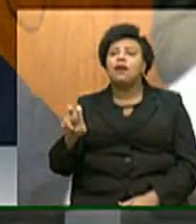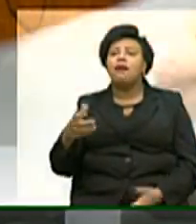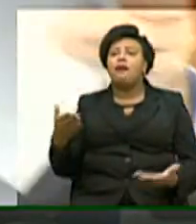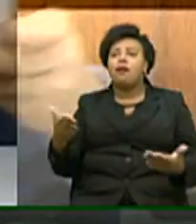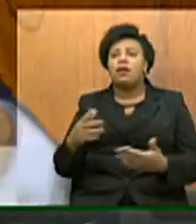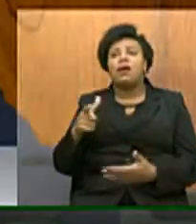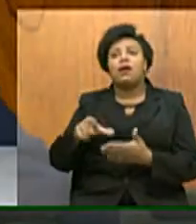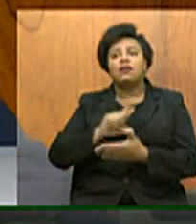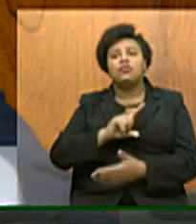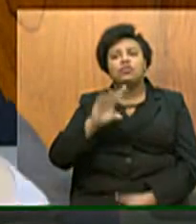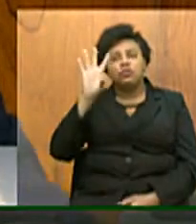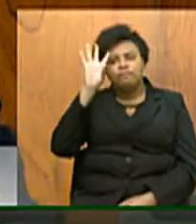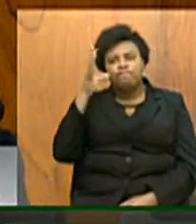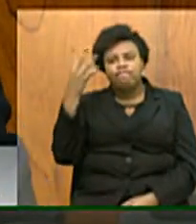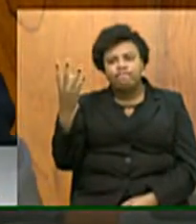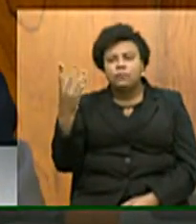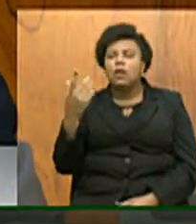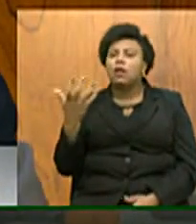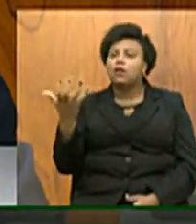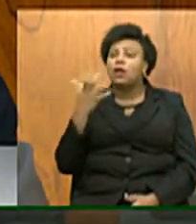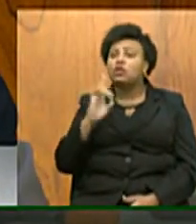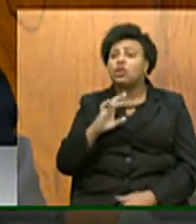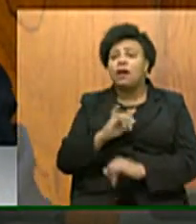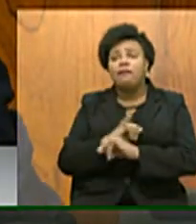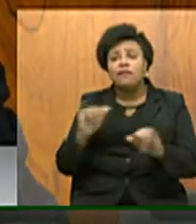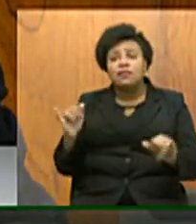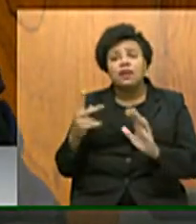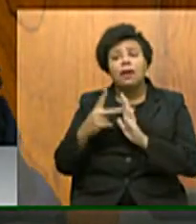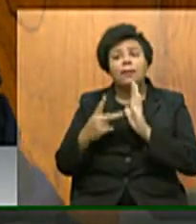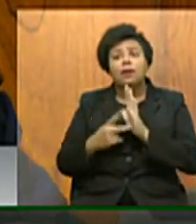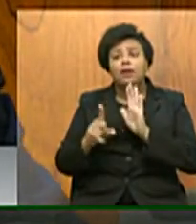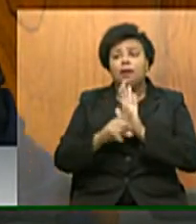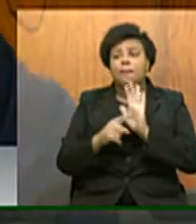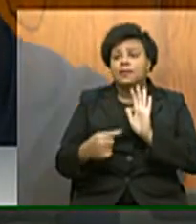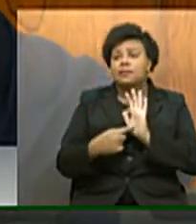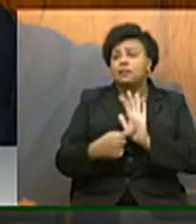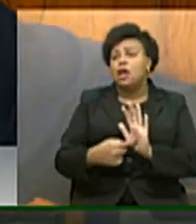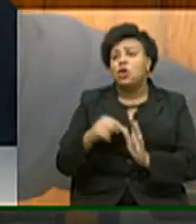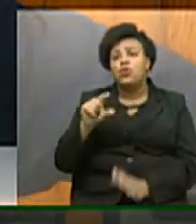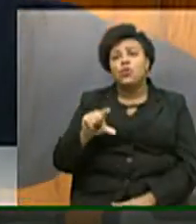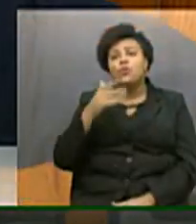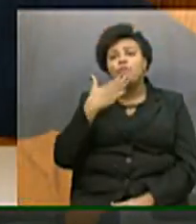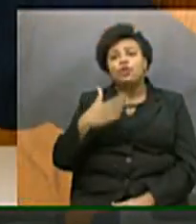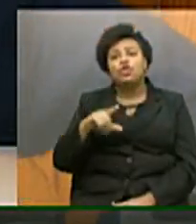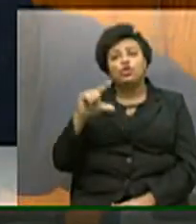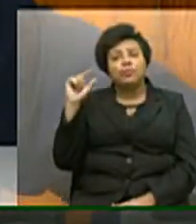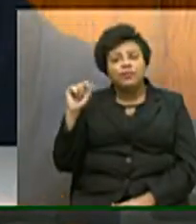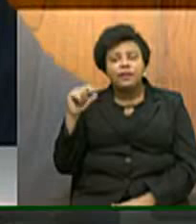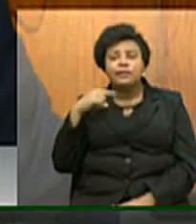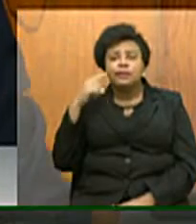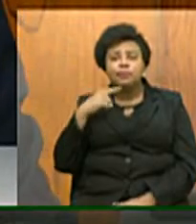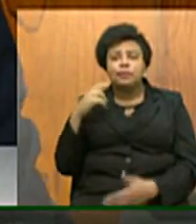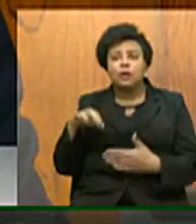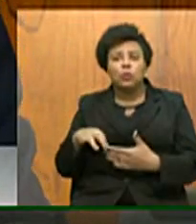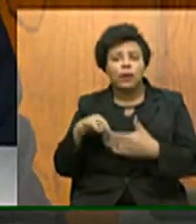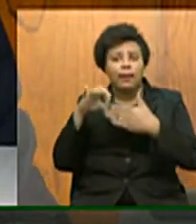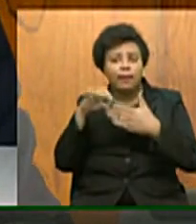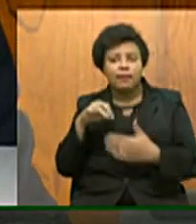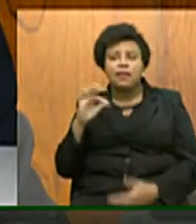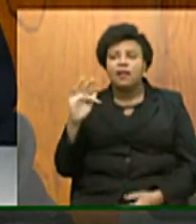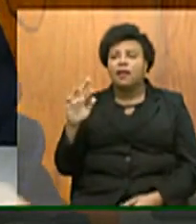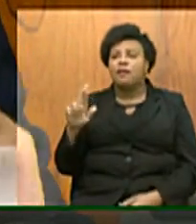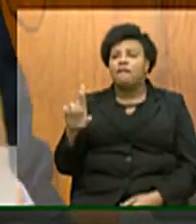passar ao encaminhamento, queremos só registrar que ao projeto foi apresentado um requerimento de preferência de autoria do deputado líder do governo,